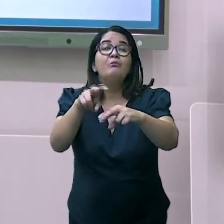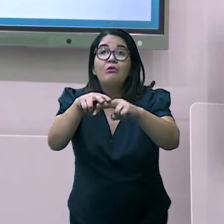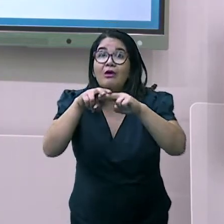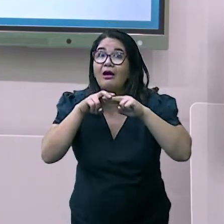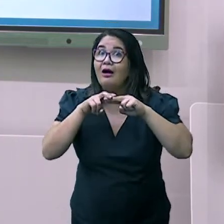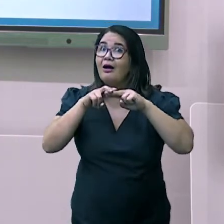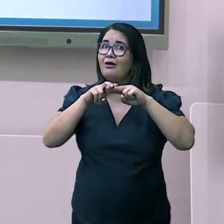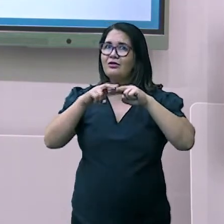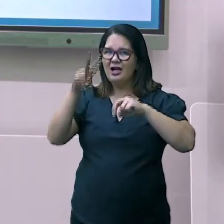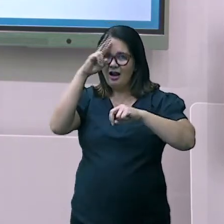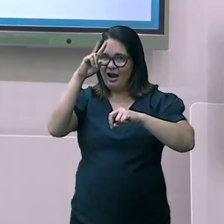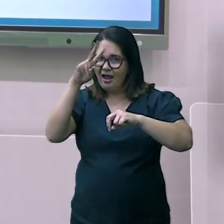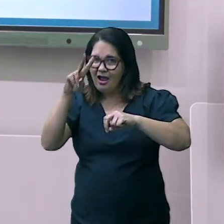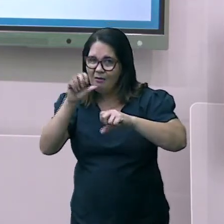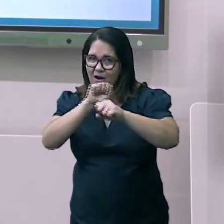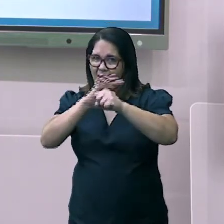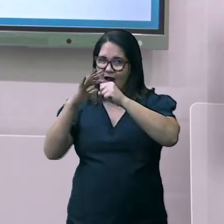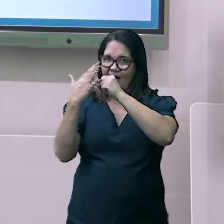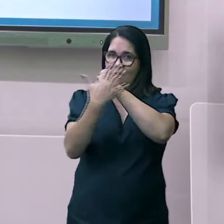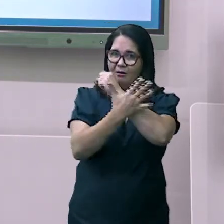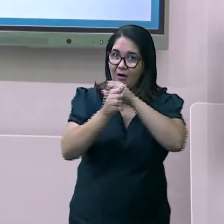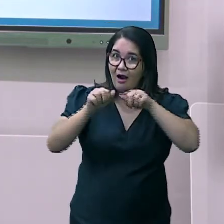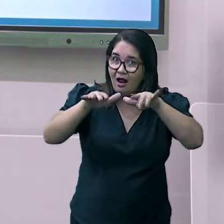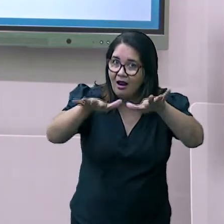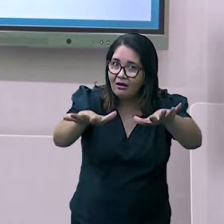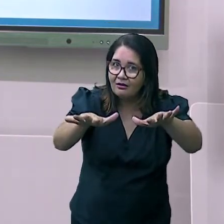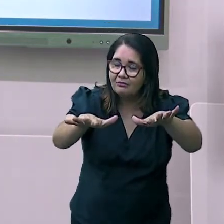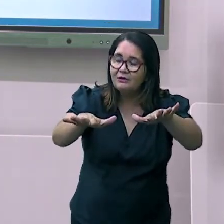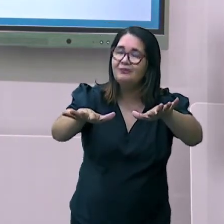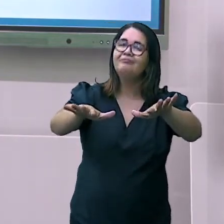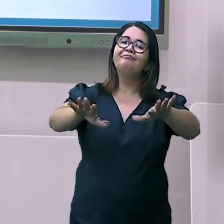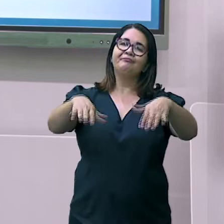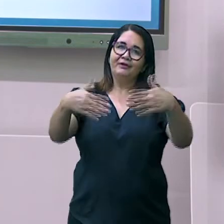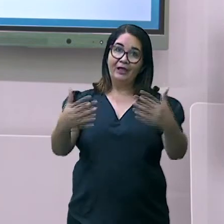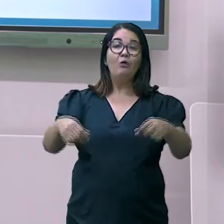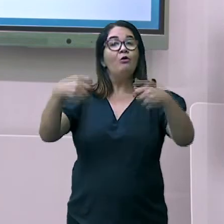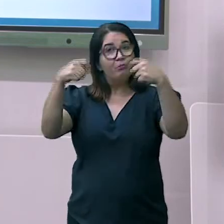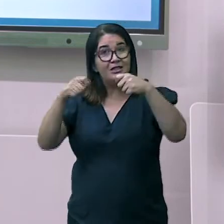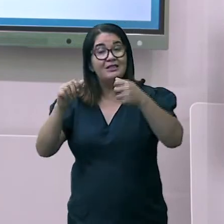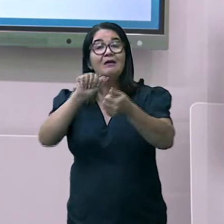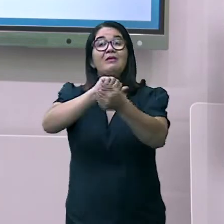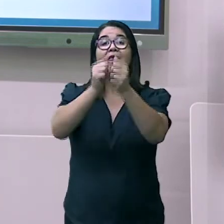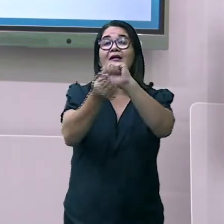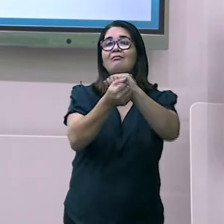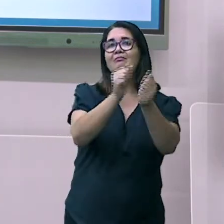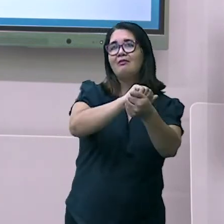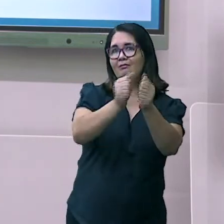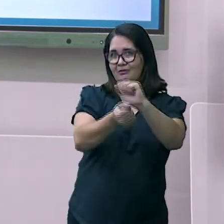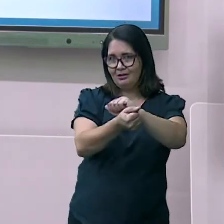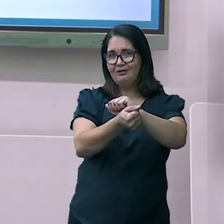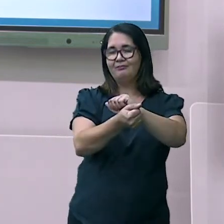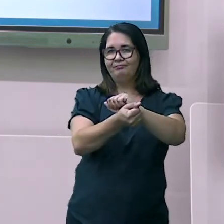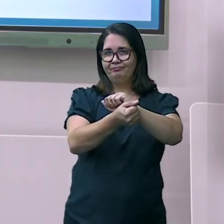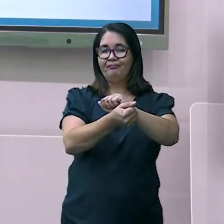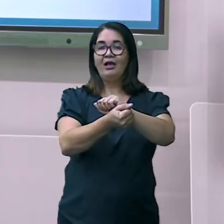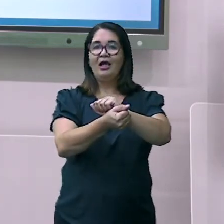adaptar para muita coisa. Só que mesmo antes de chegarmos aqui, aconteceram várias